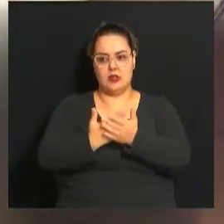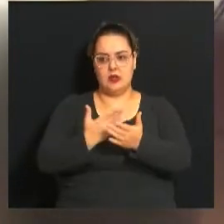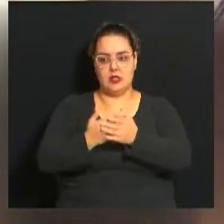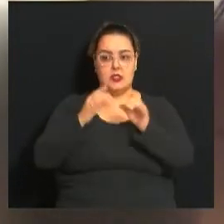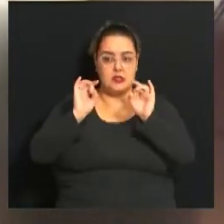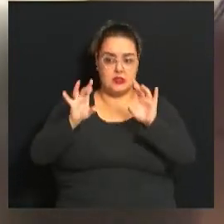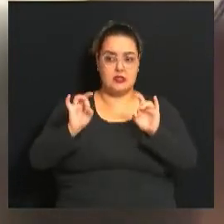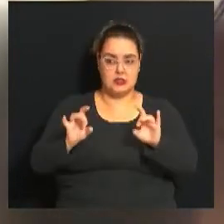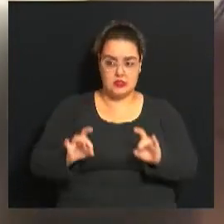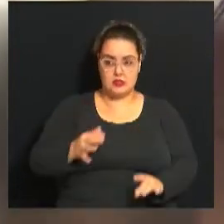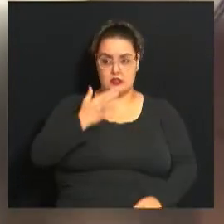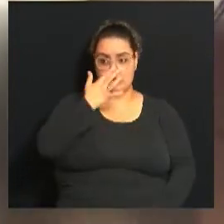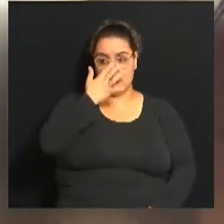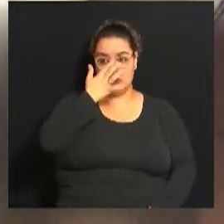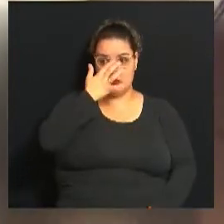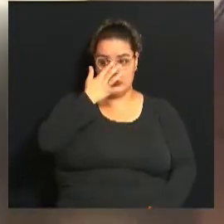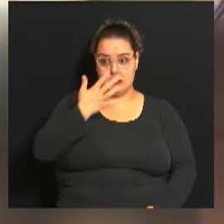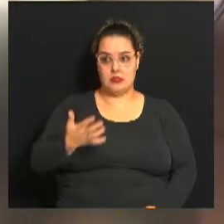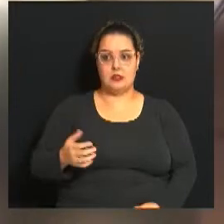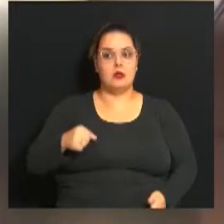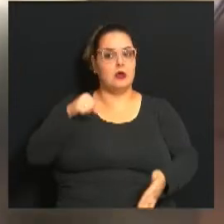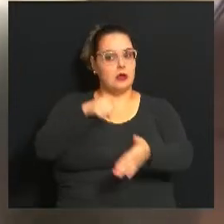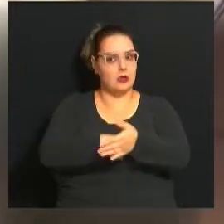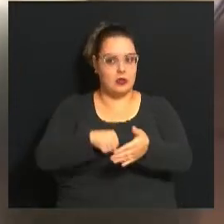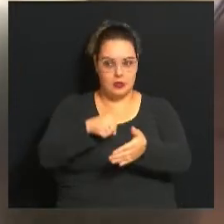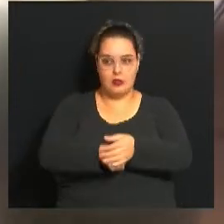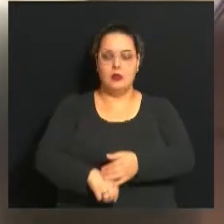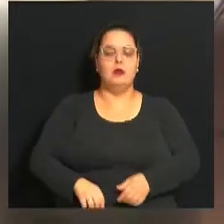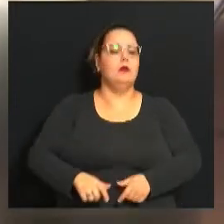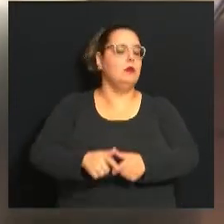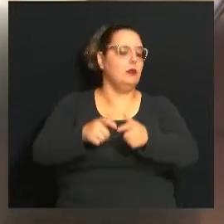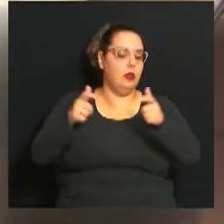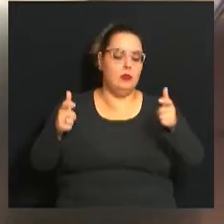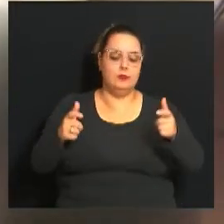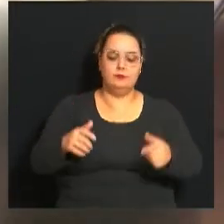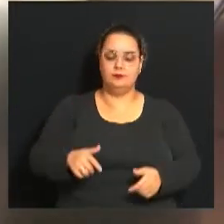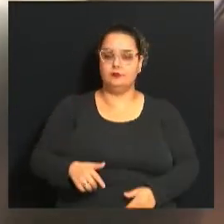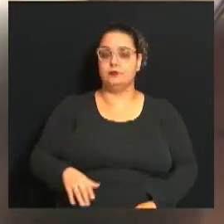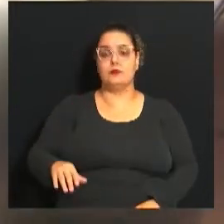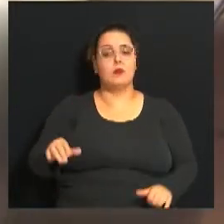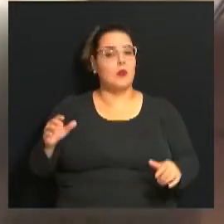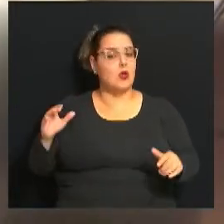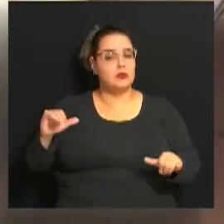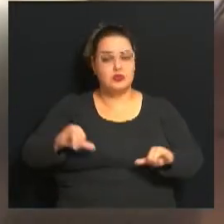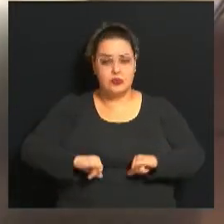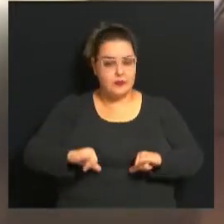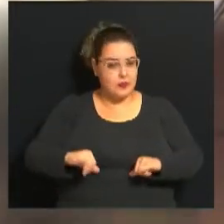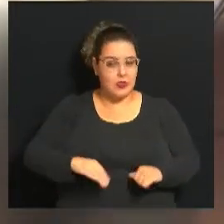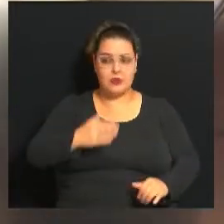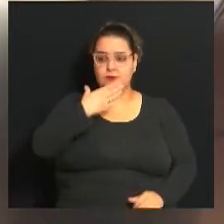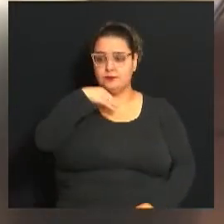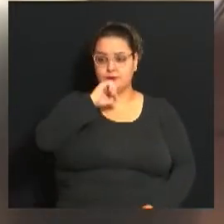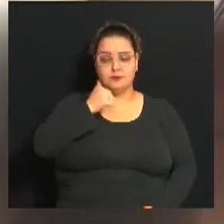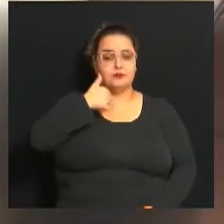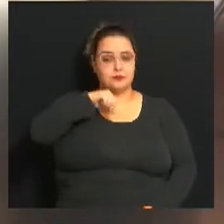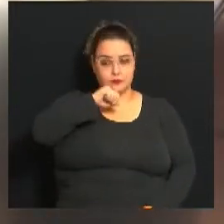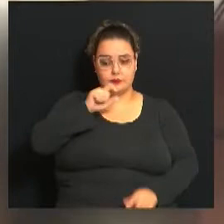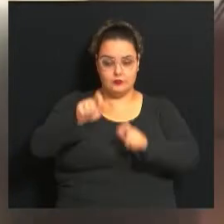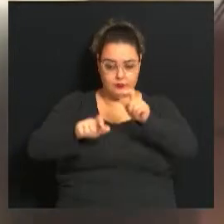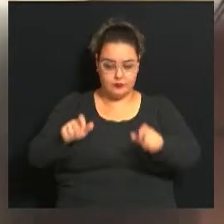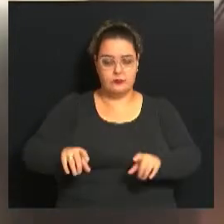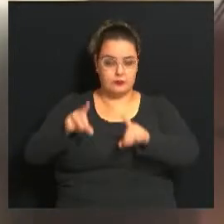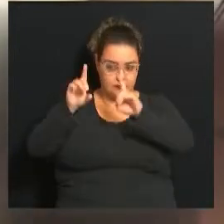especializada. A luta é muito grande, eu acho que o maior sofrimento que eu vejo dos pais, pessoas com deficiência, principalmente